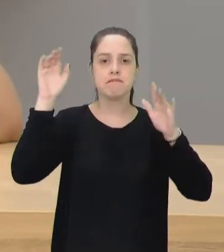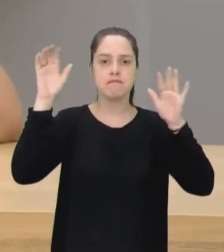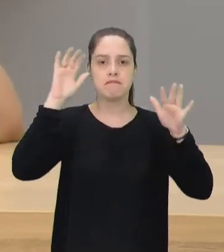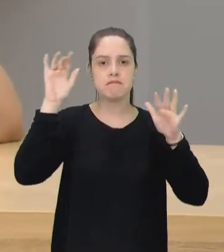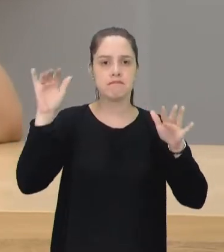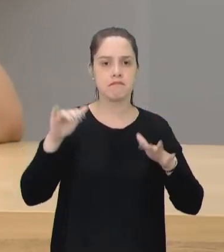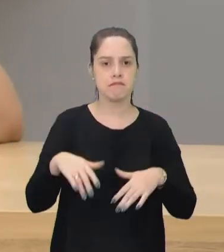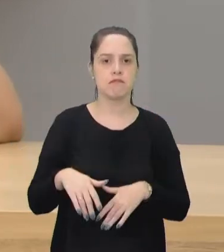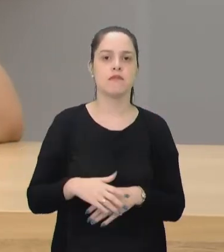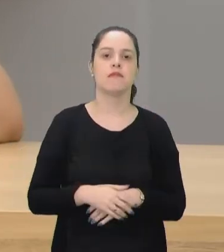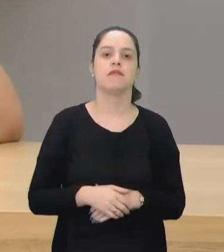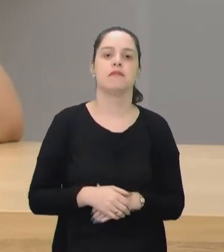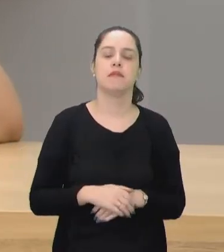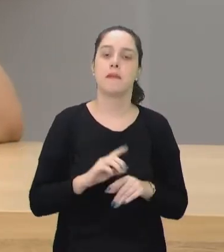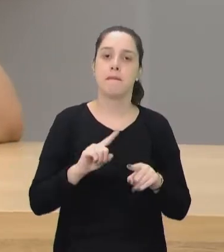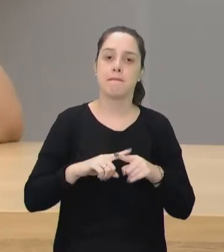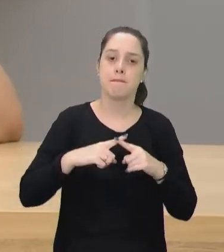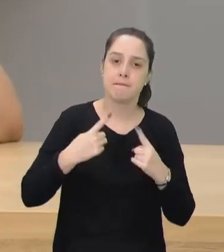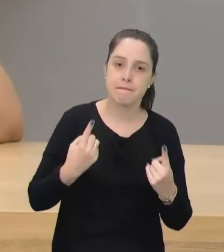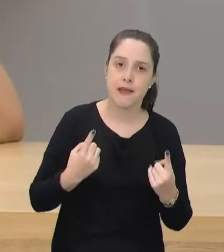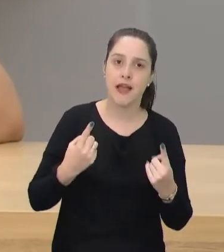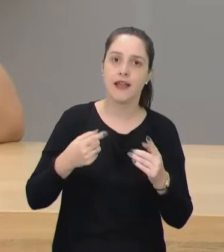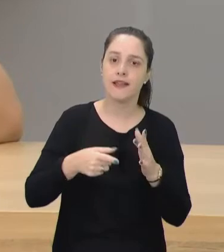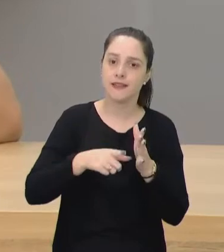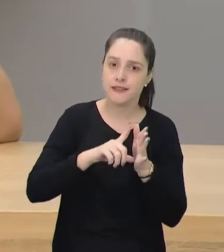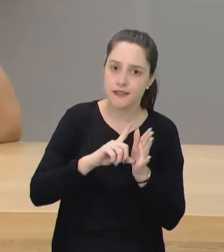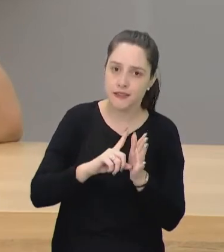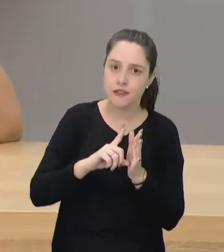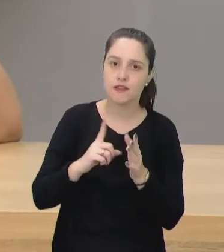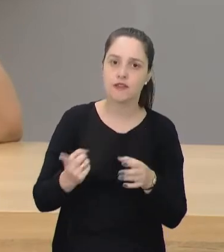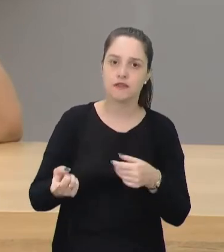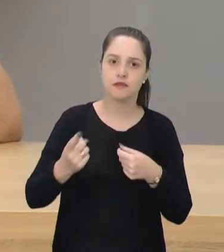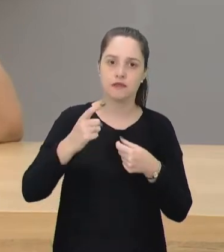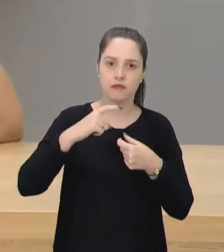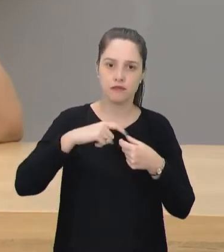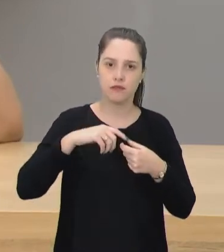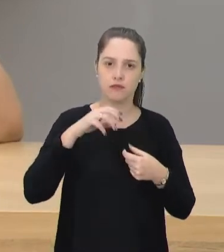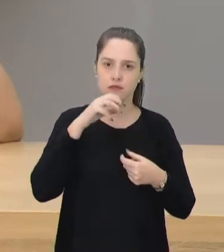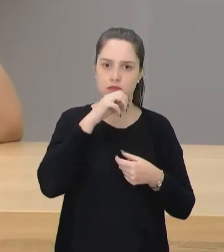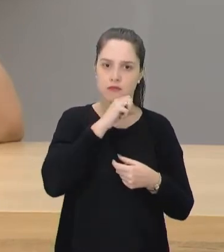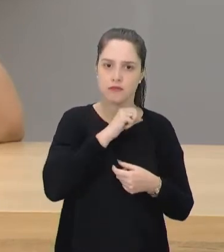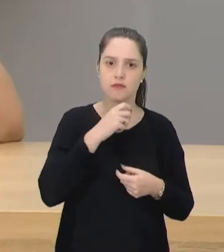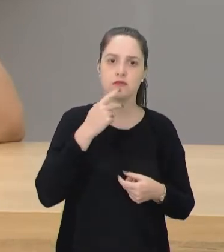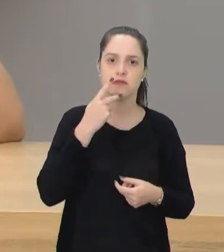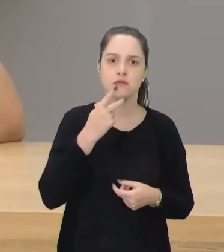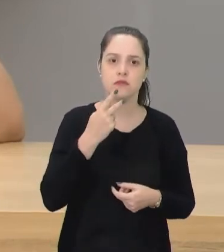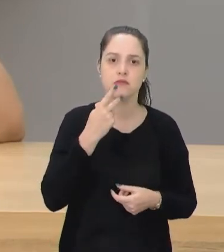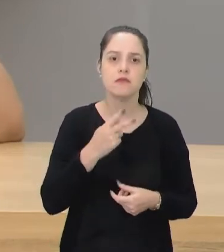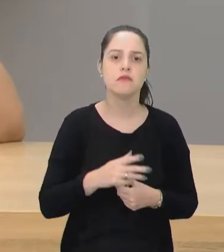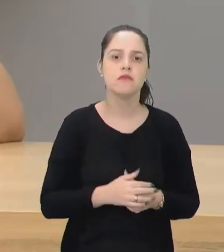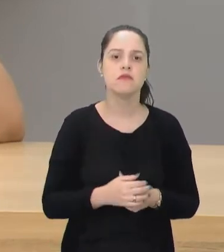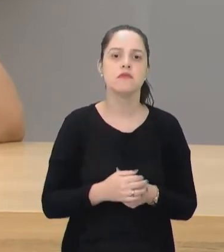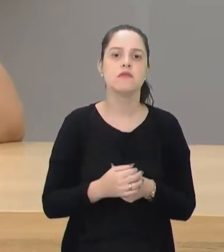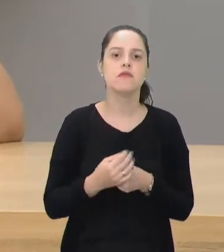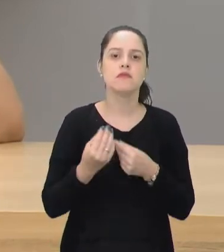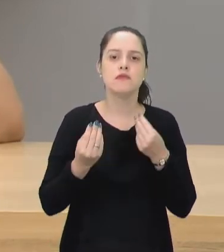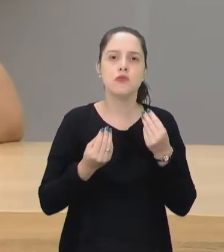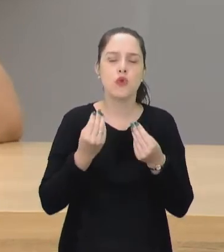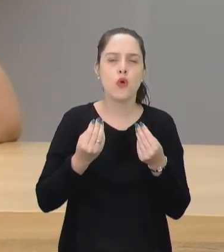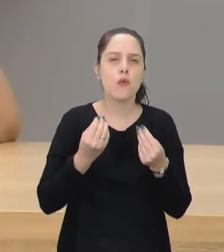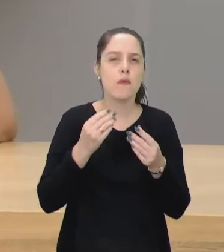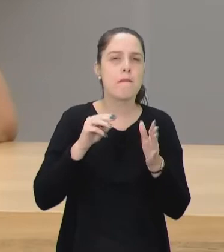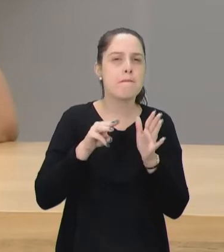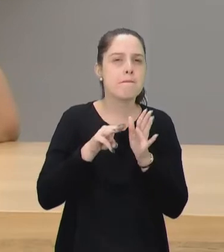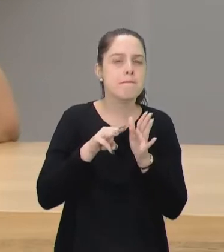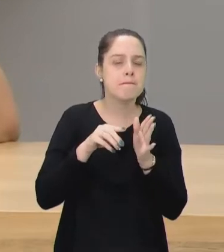de la Blache. Mas, antes disso, a gente volta rapidamente e vamos falar aí sobre o método científico,